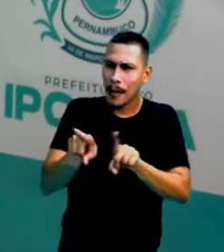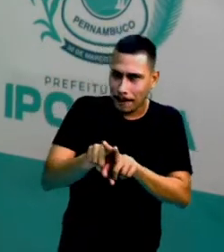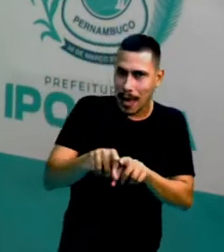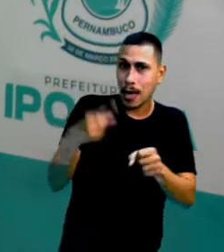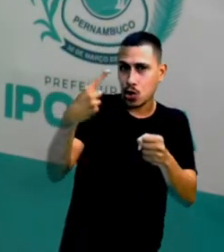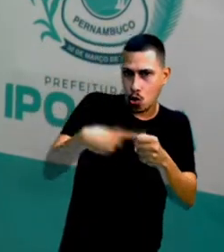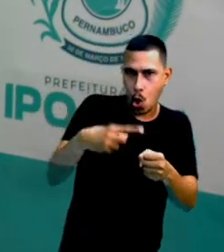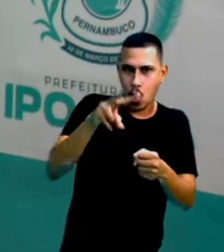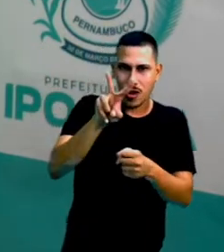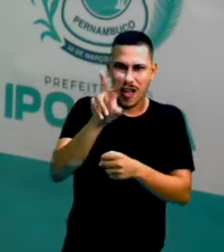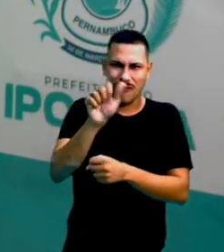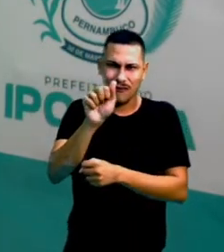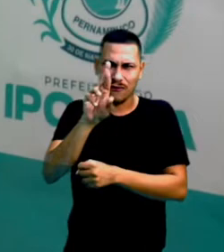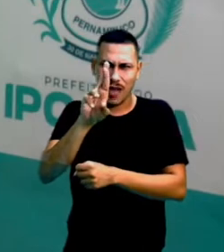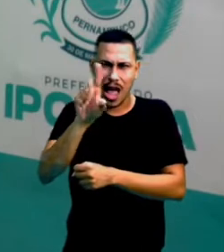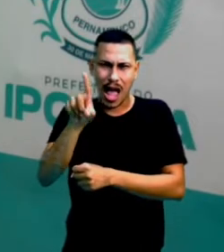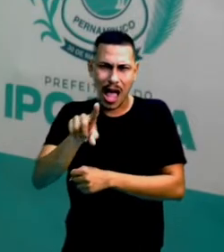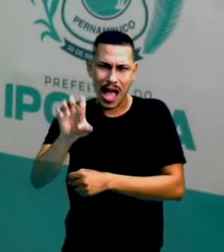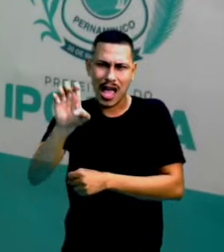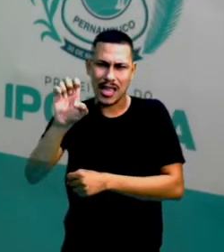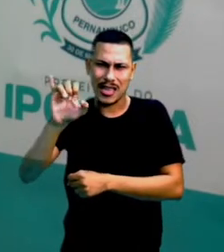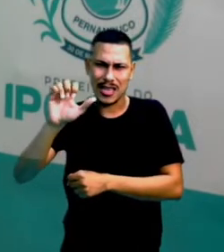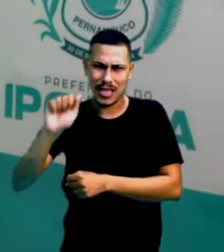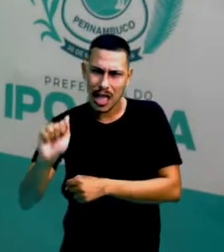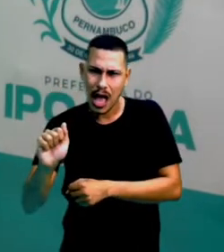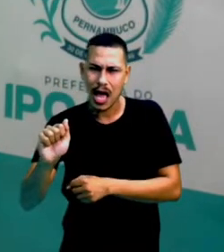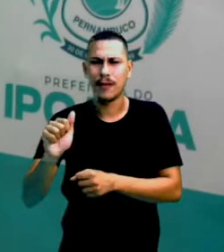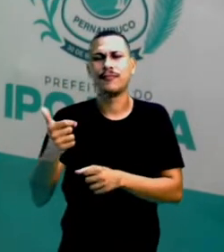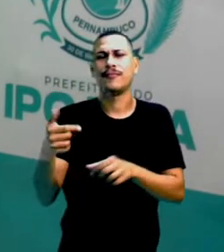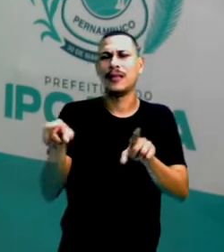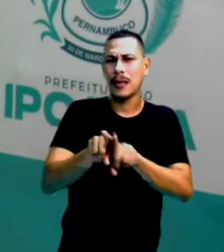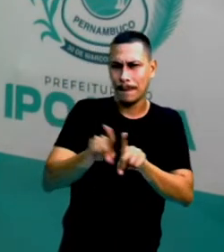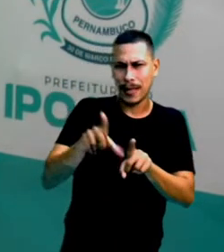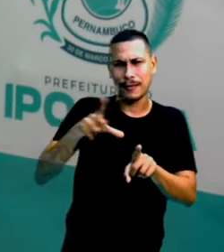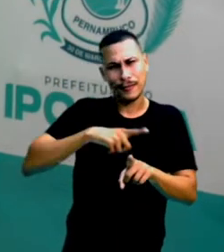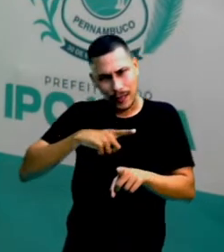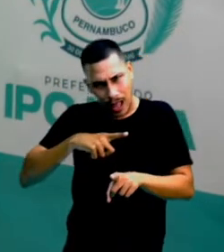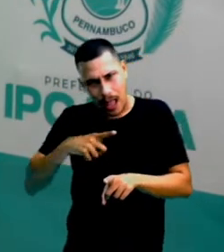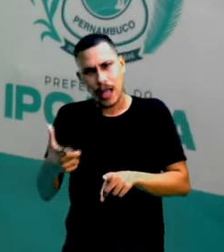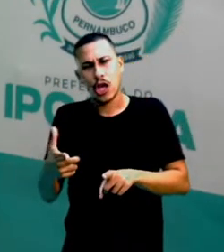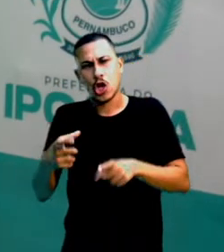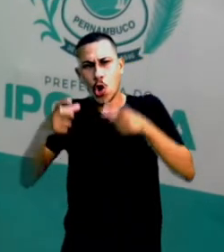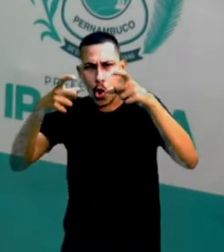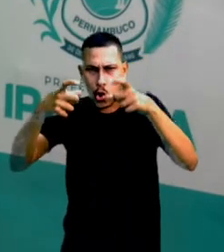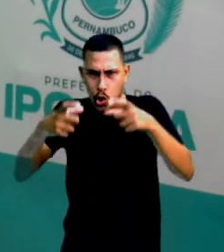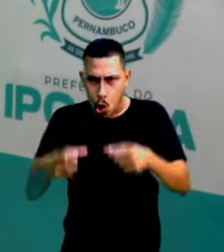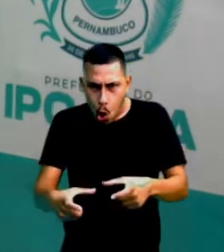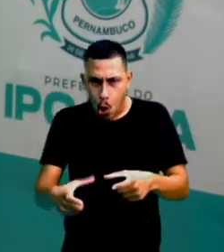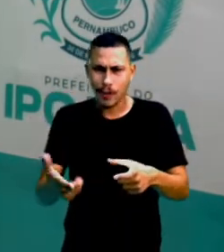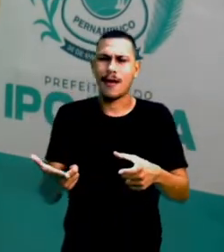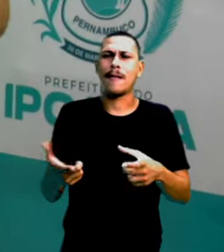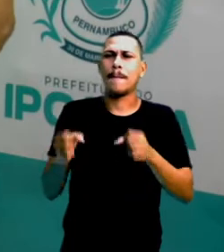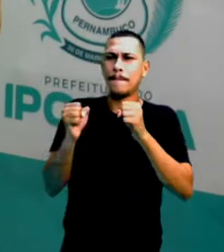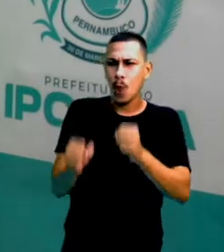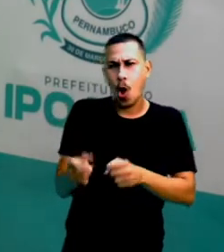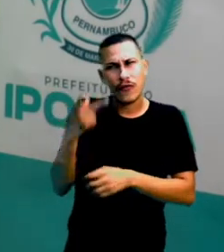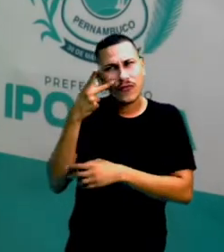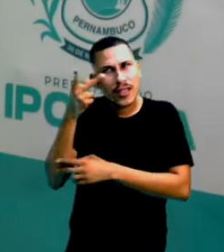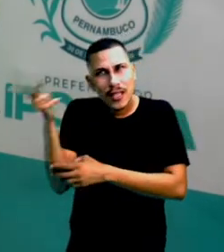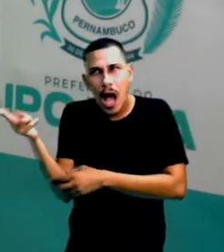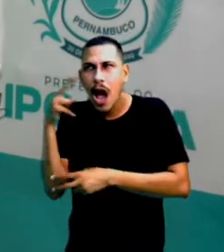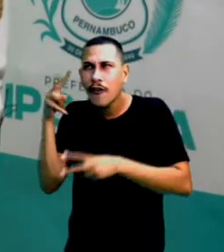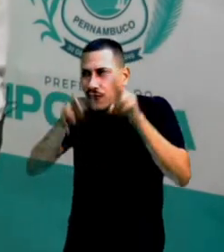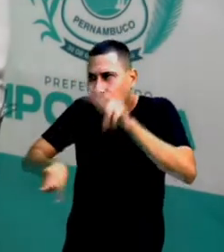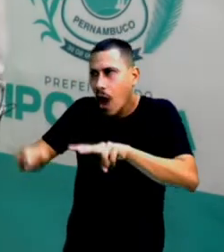que é um museu. Ricardo Brennan é primo do Francisco, okay? E são dois lugares que merecem ser conhecidos. Mas